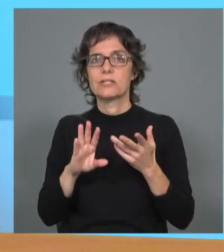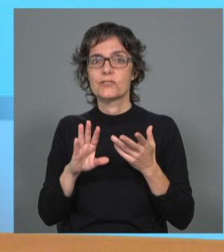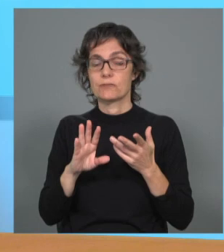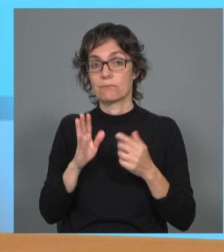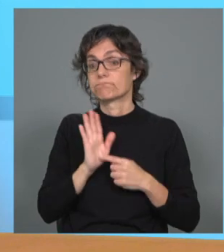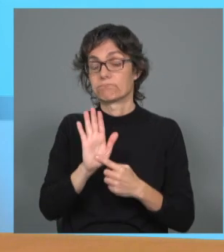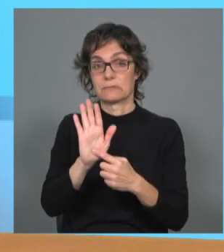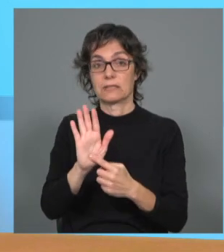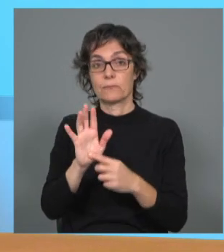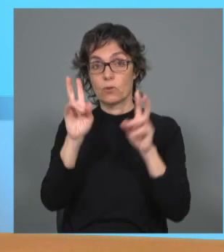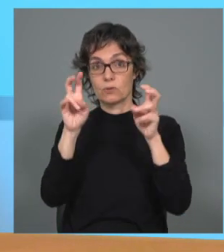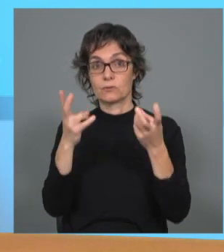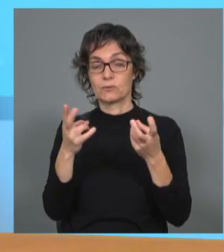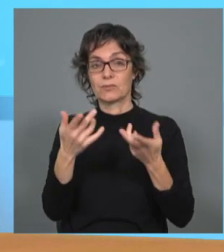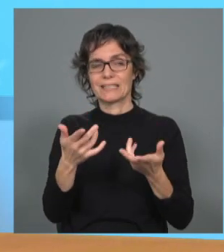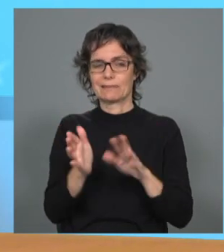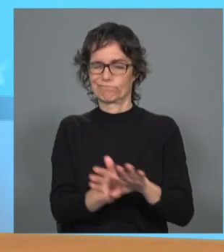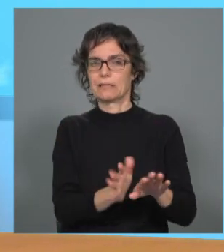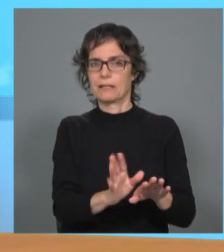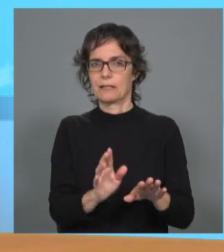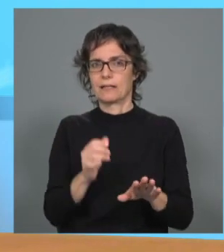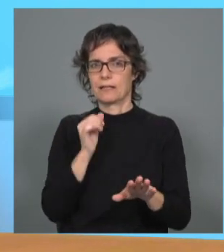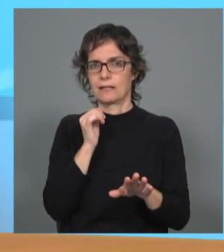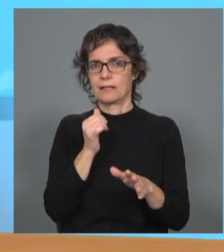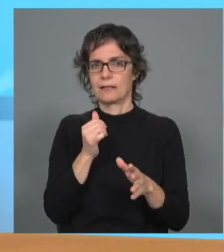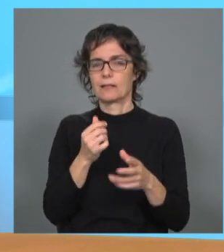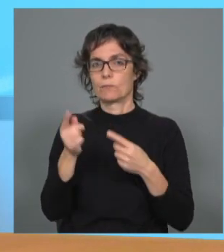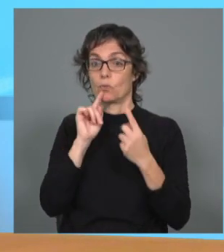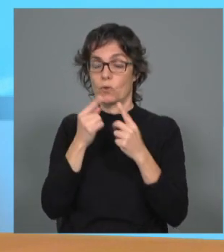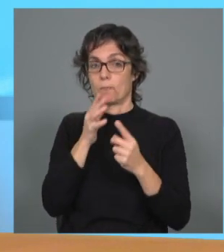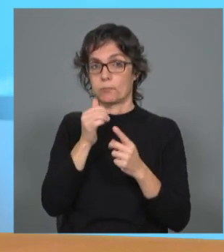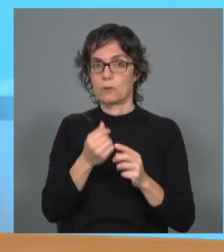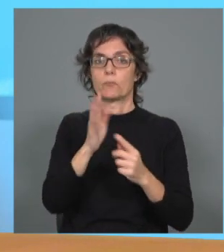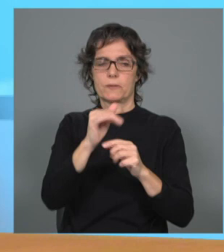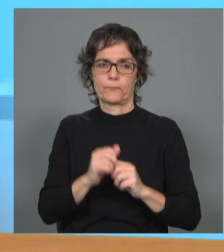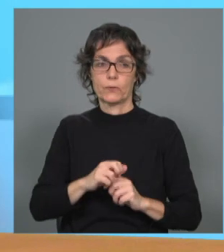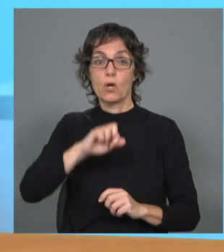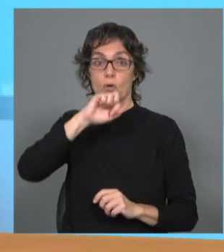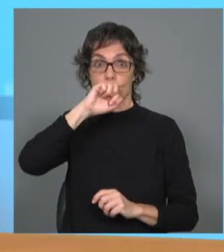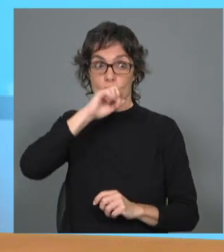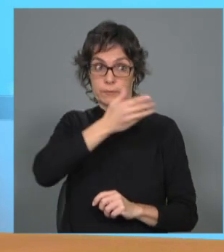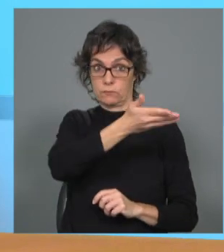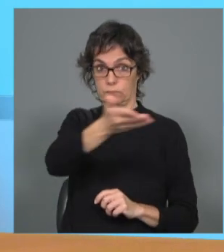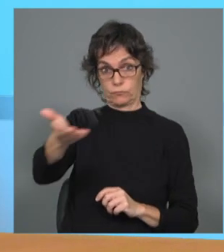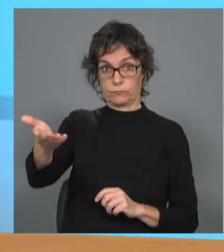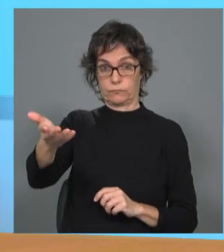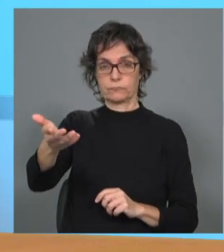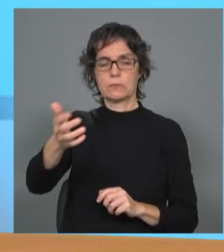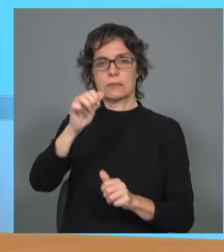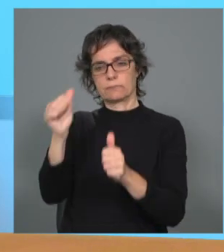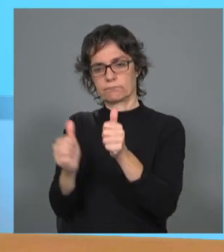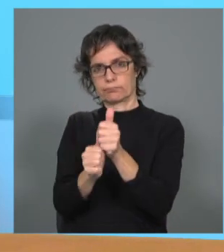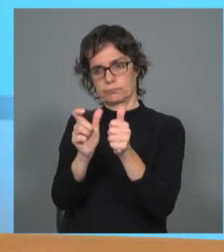mostra como o assunto não está na mesa. Os bispos têm os seus consultores e que